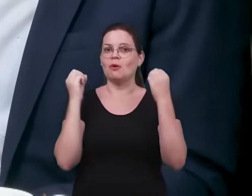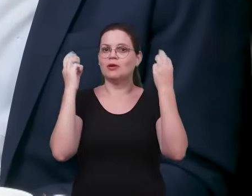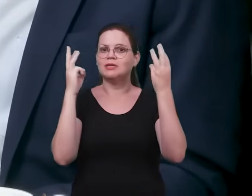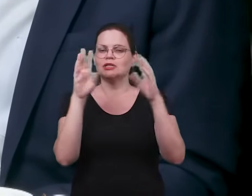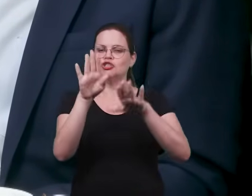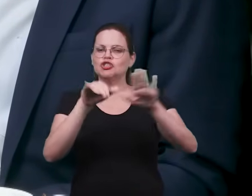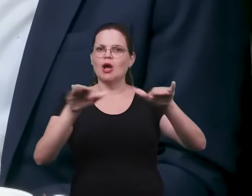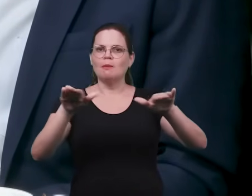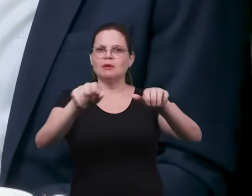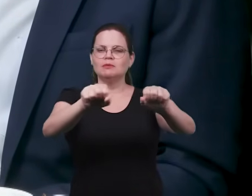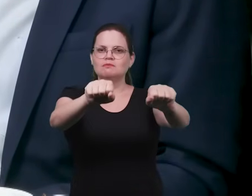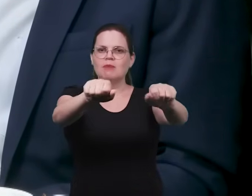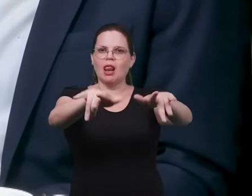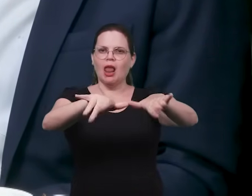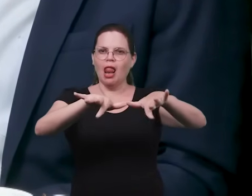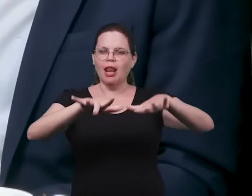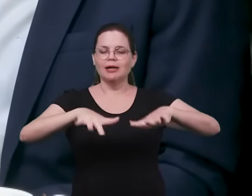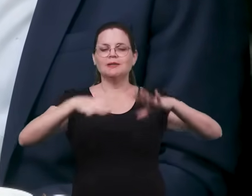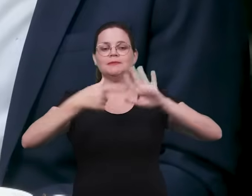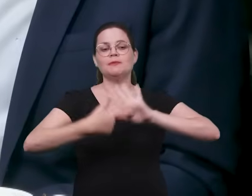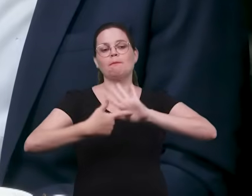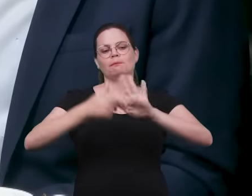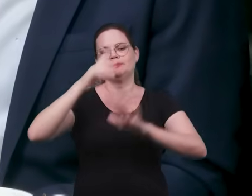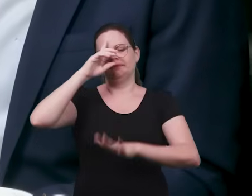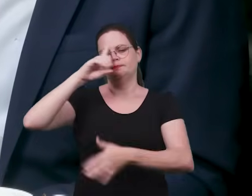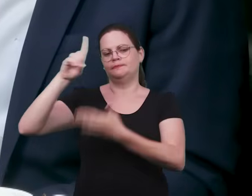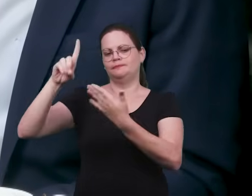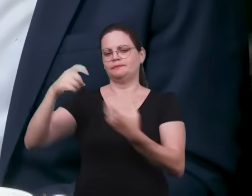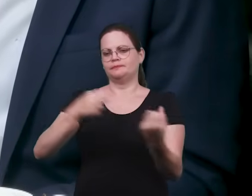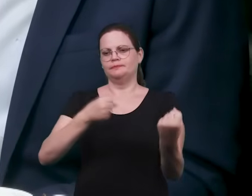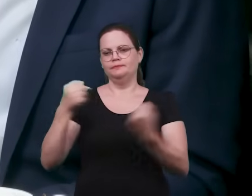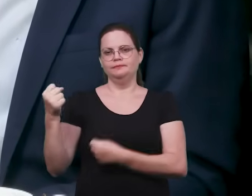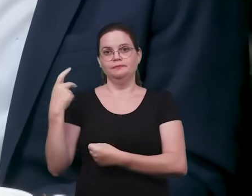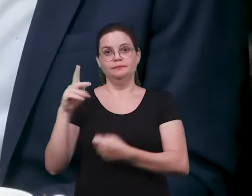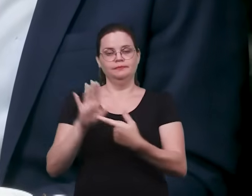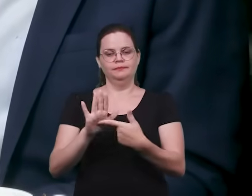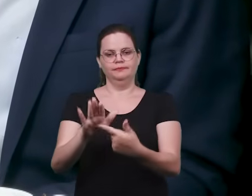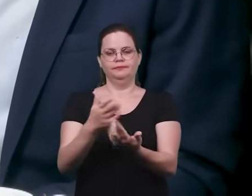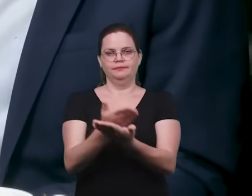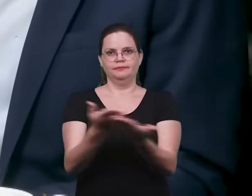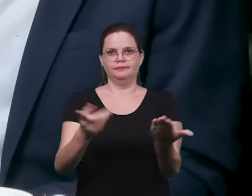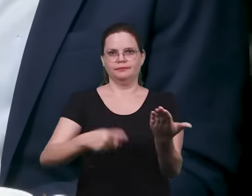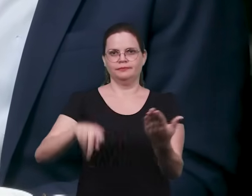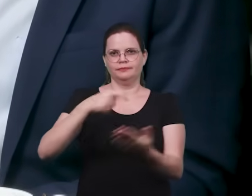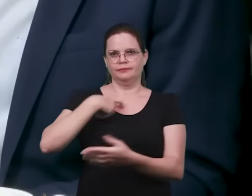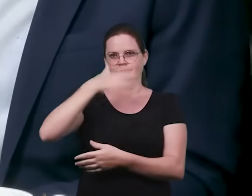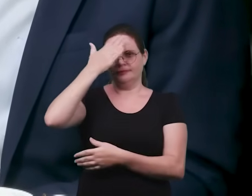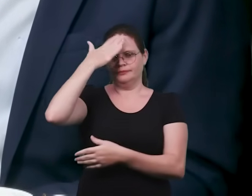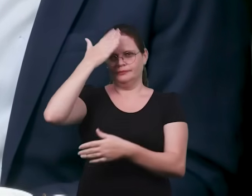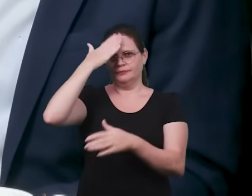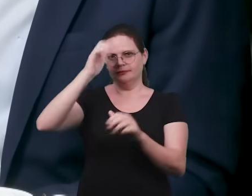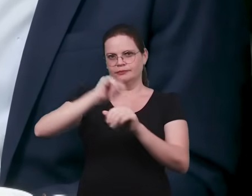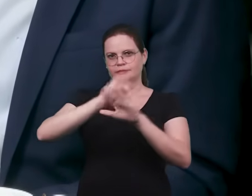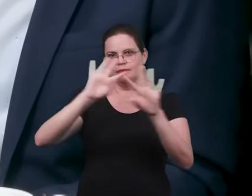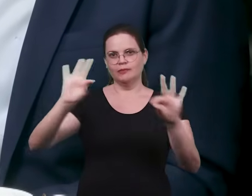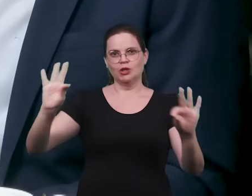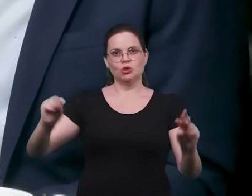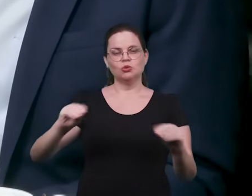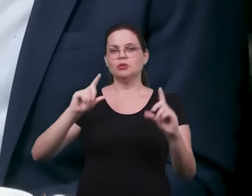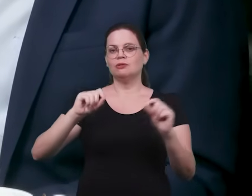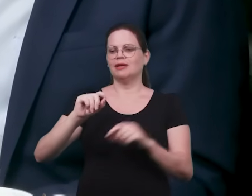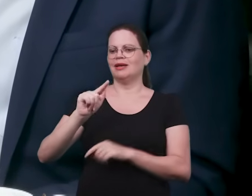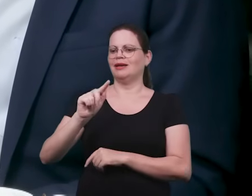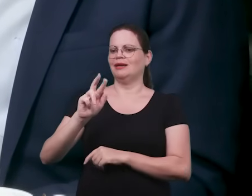Deus, do poder desse Deus, das maravilhas desse Deus, e mostrar para eles que tudo é